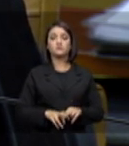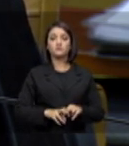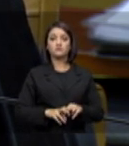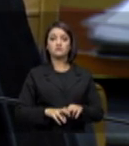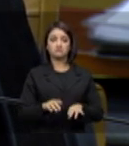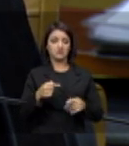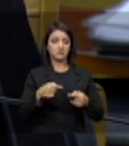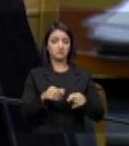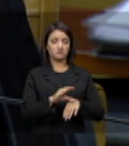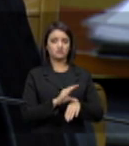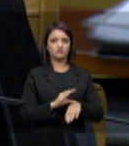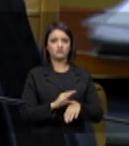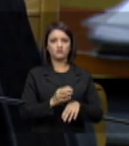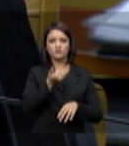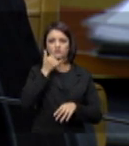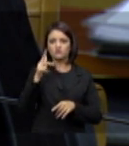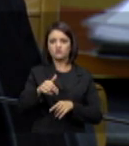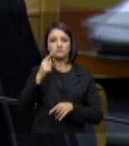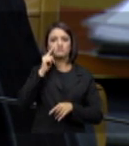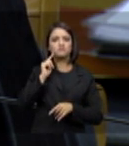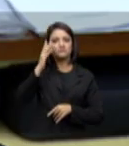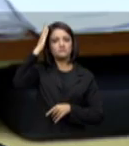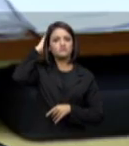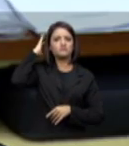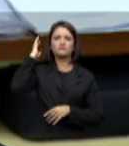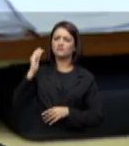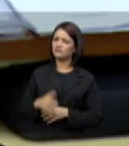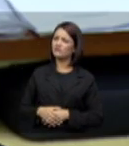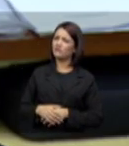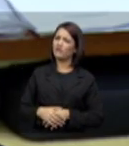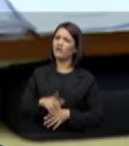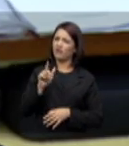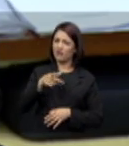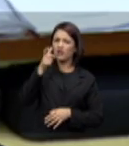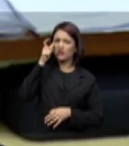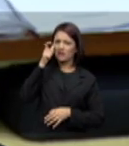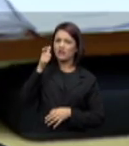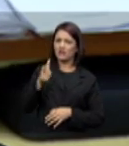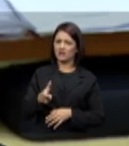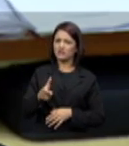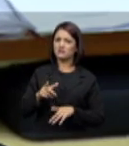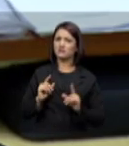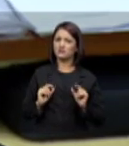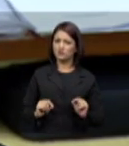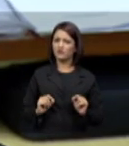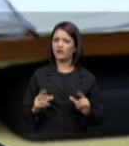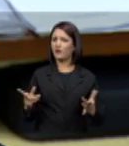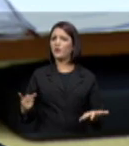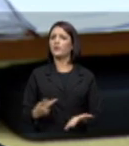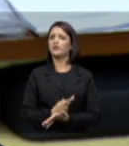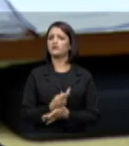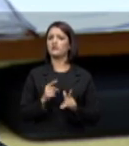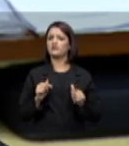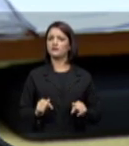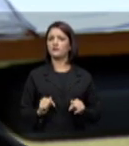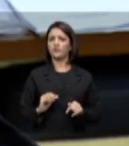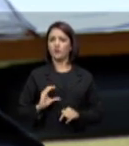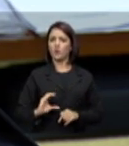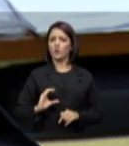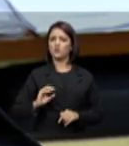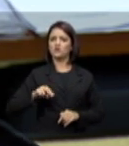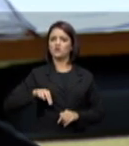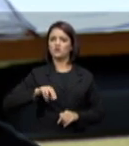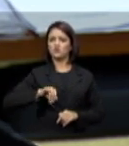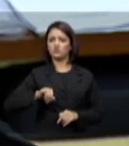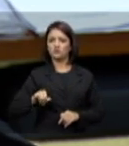nós sabemos nos silencia permite valor é interessantíssimo a incongruência que surja o conselho